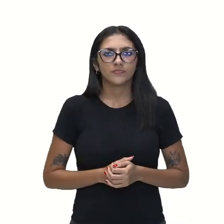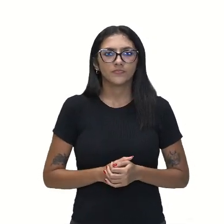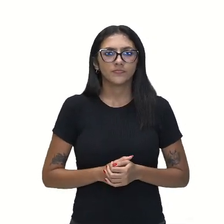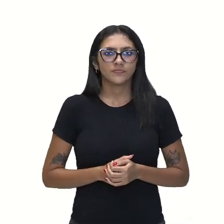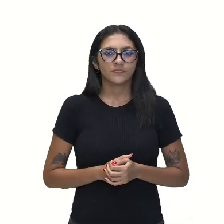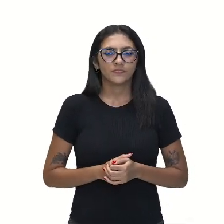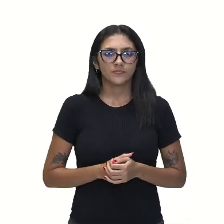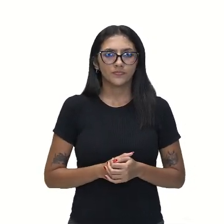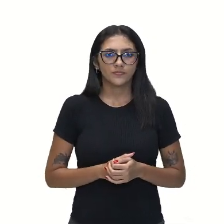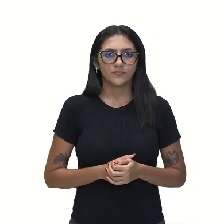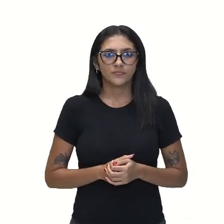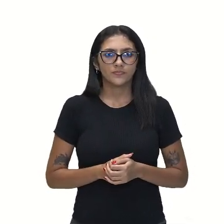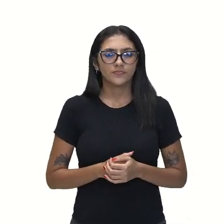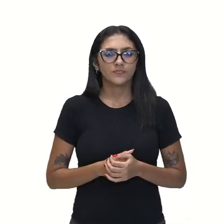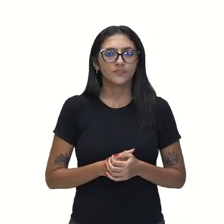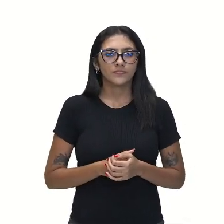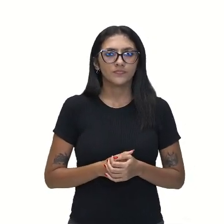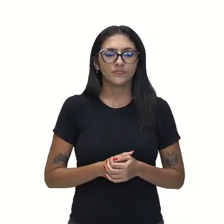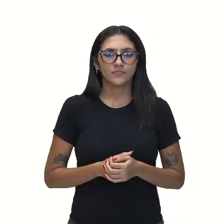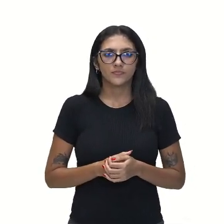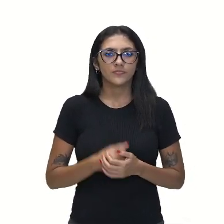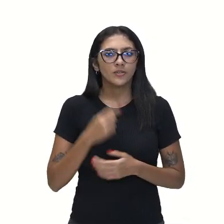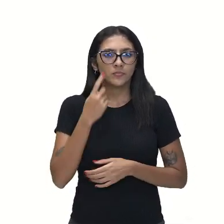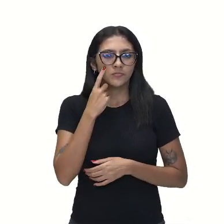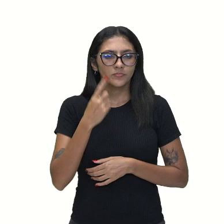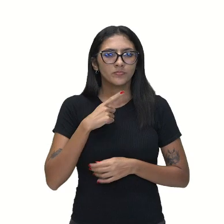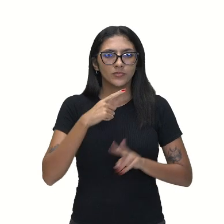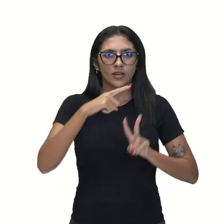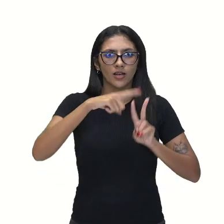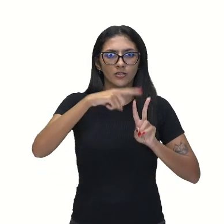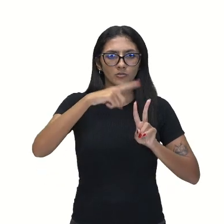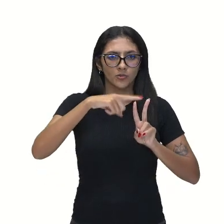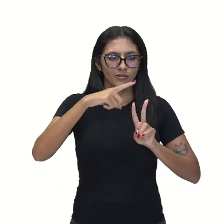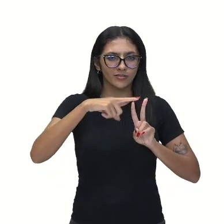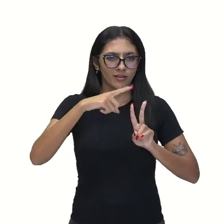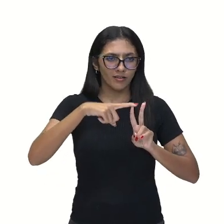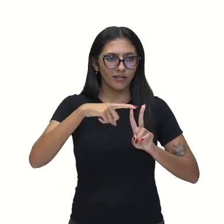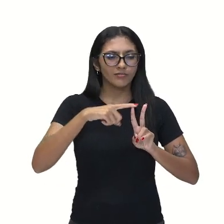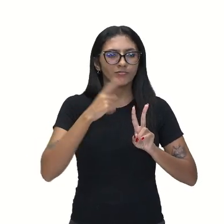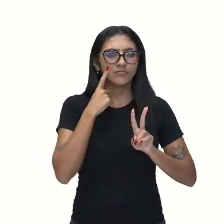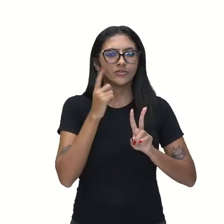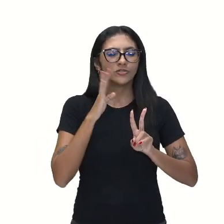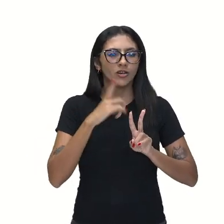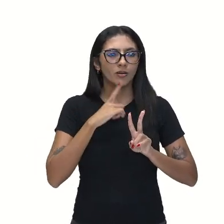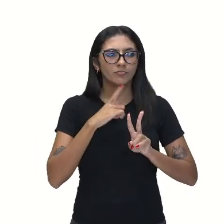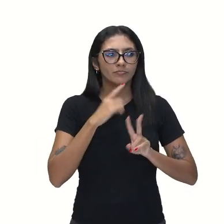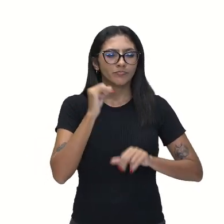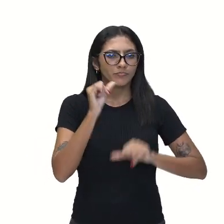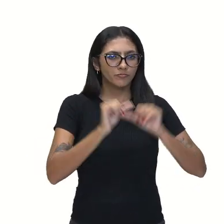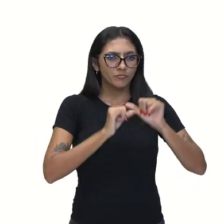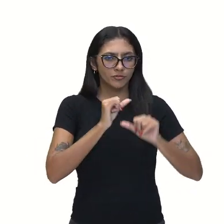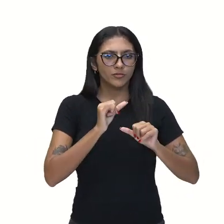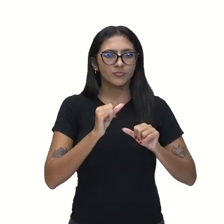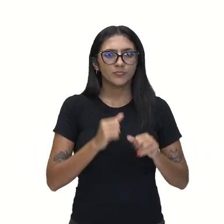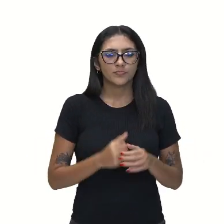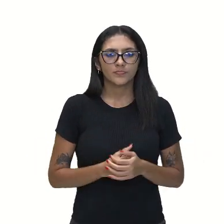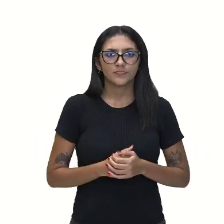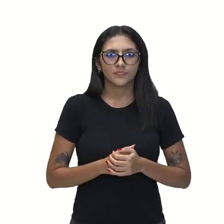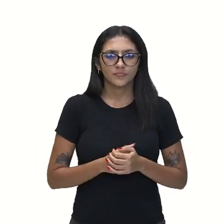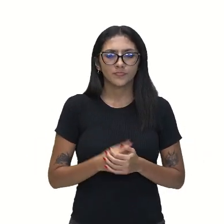Veja que no lugar de raiz quadrada de 27, agora nós